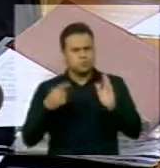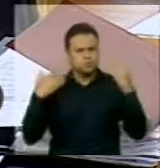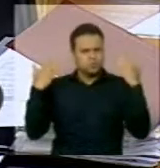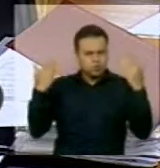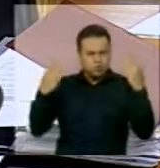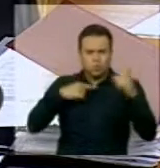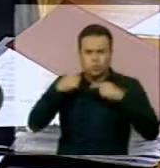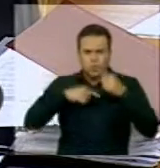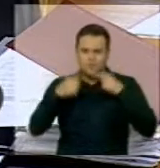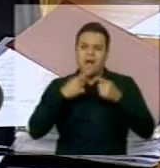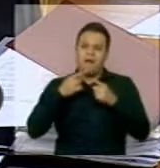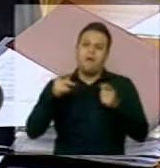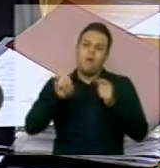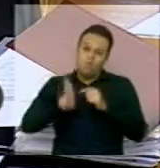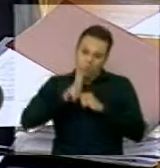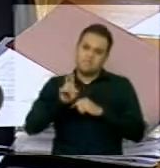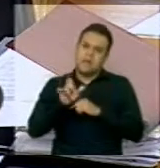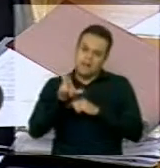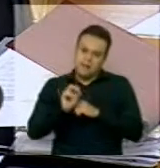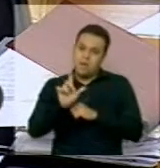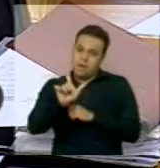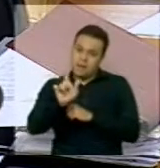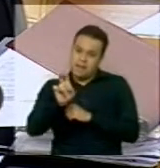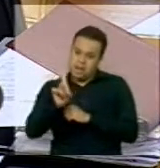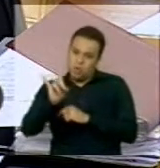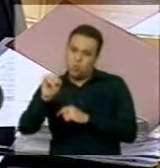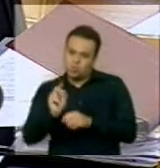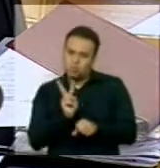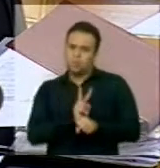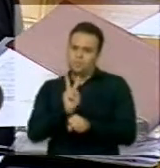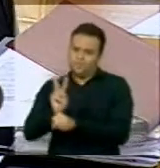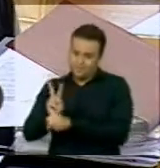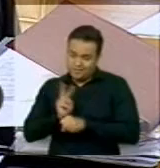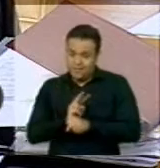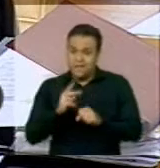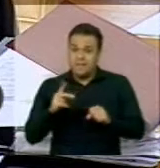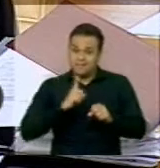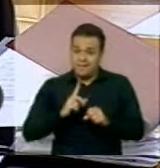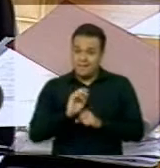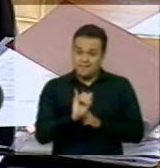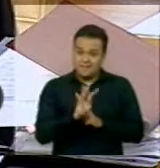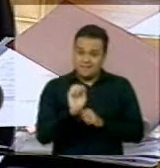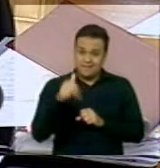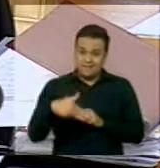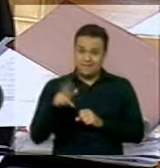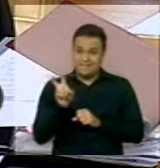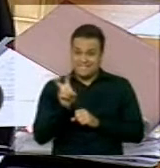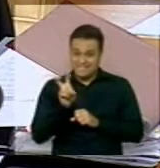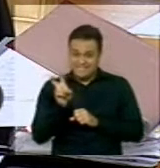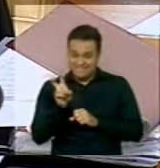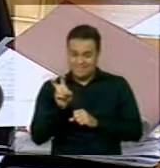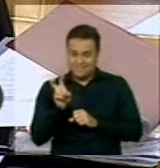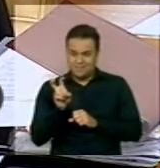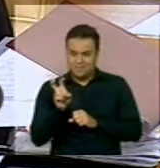mecanismos, inclusive o laudo. Isso é que só no item 5 da emenda de